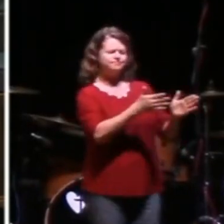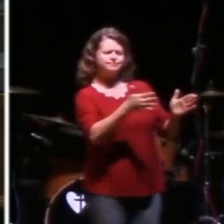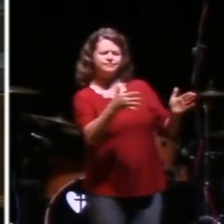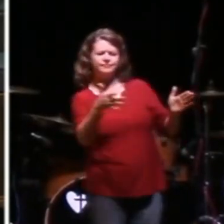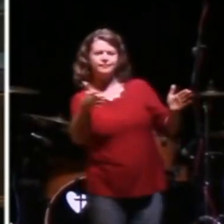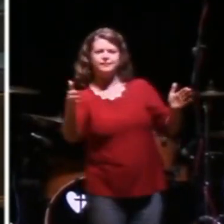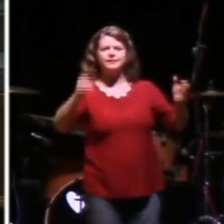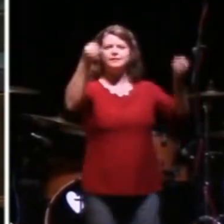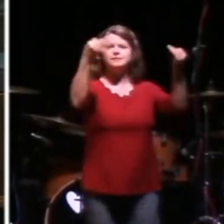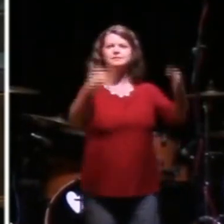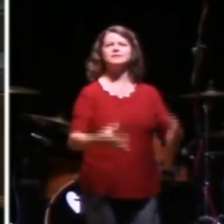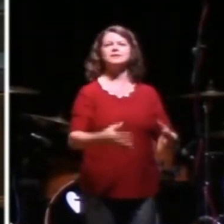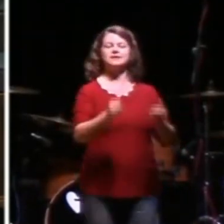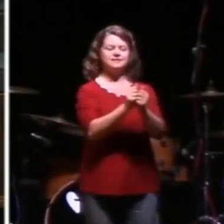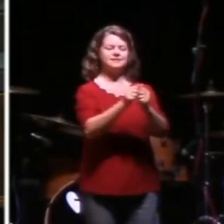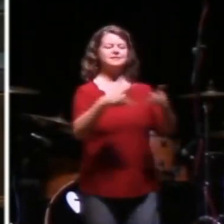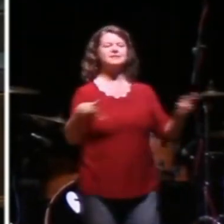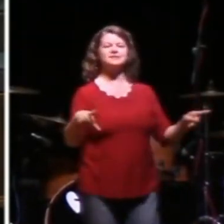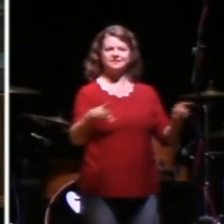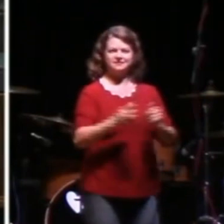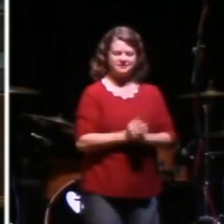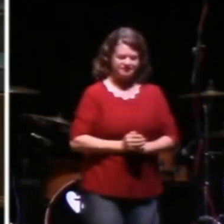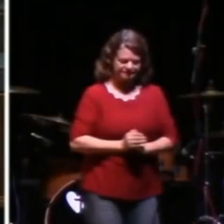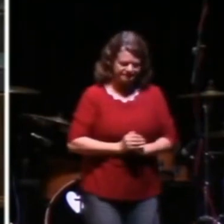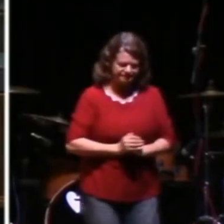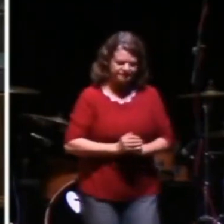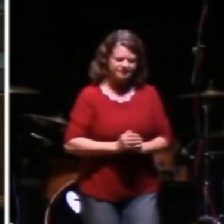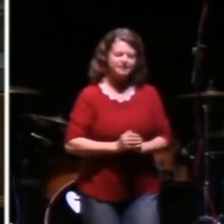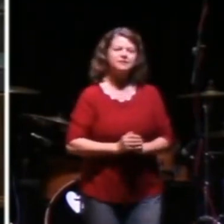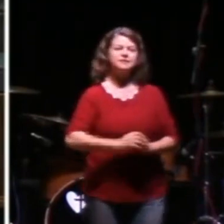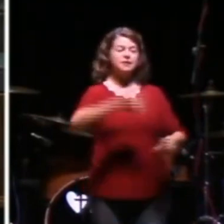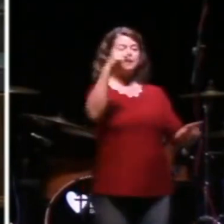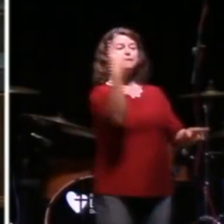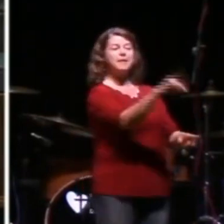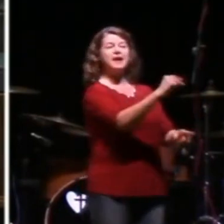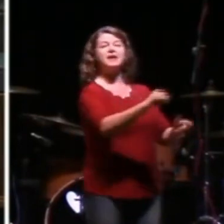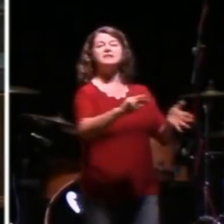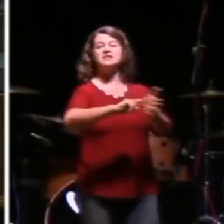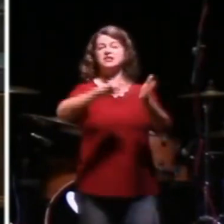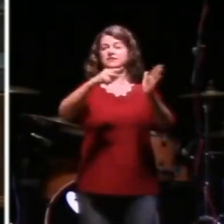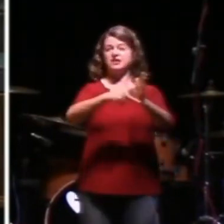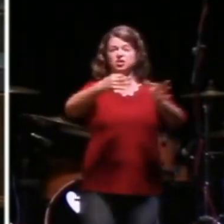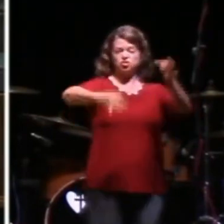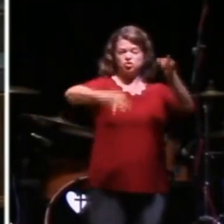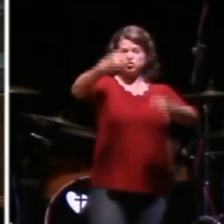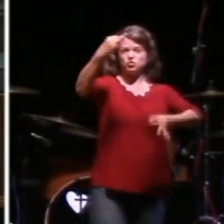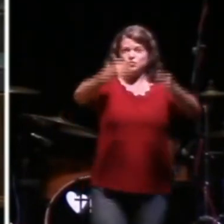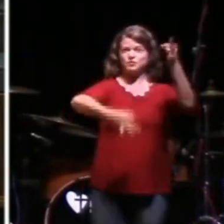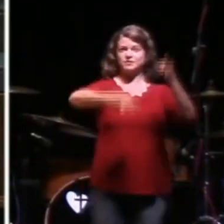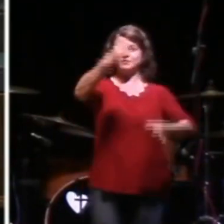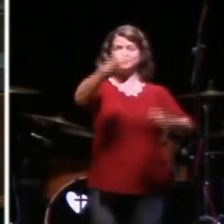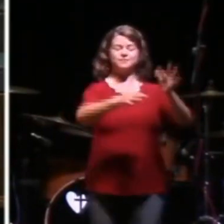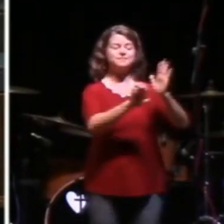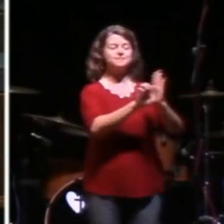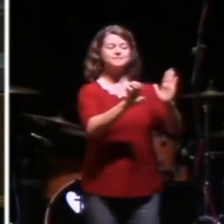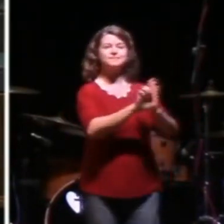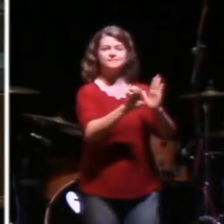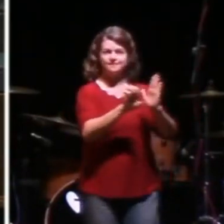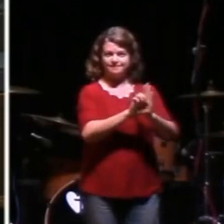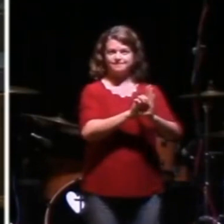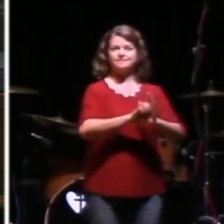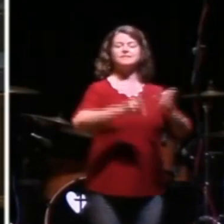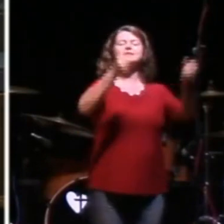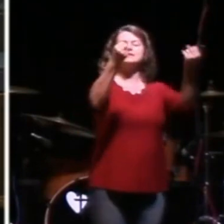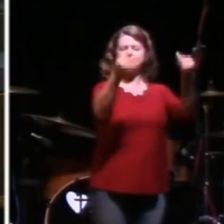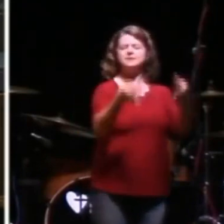apocalipse a praga ela vem sempre como juízo e êxodo 12 3671 doze treze dias